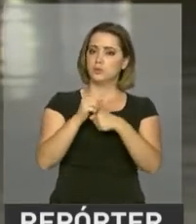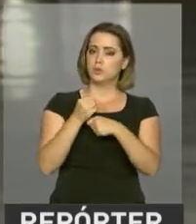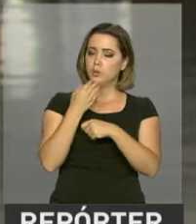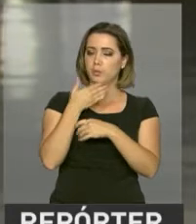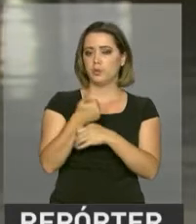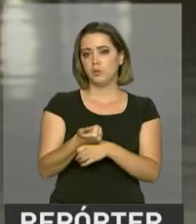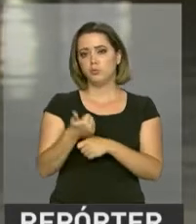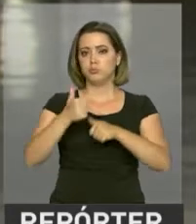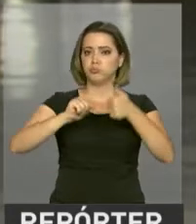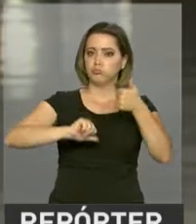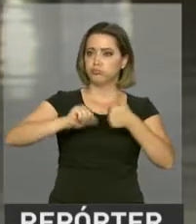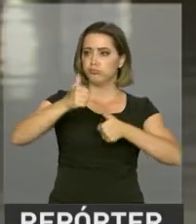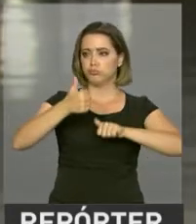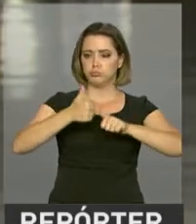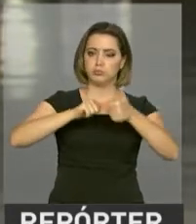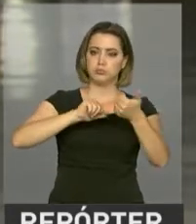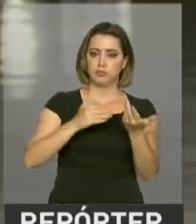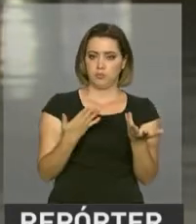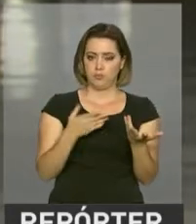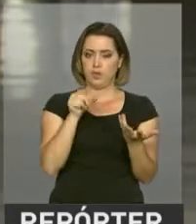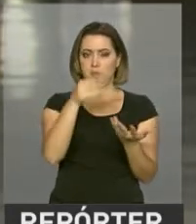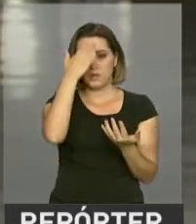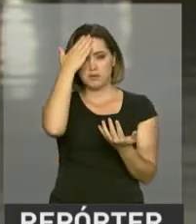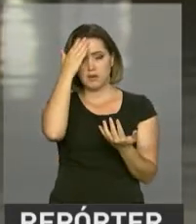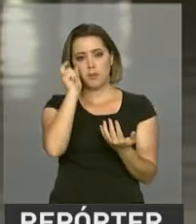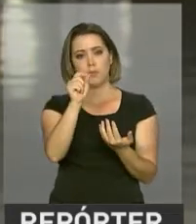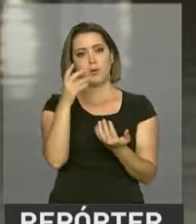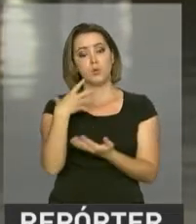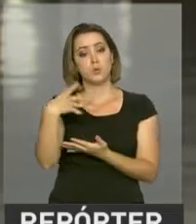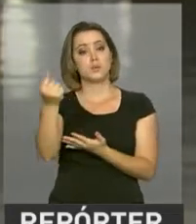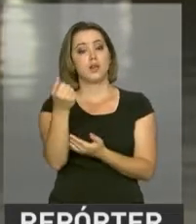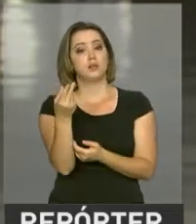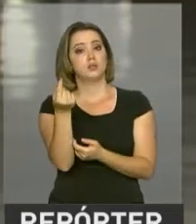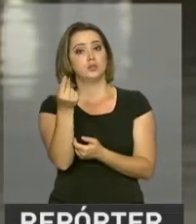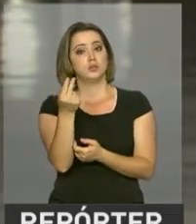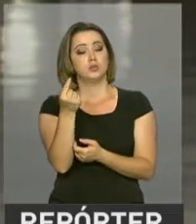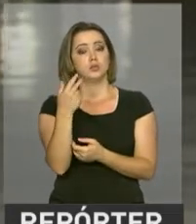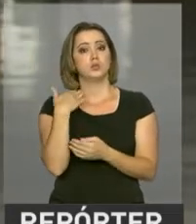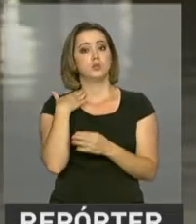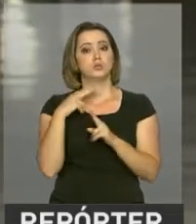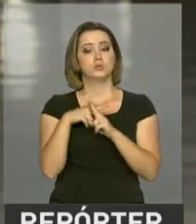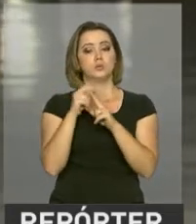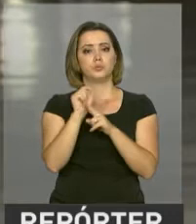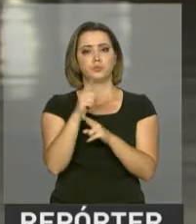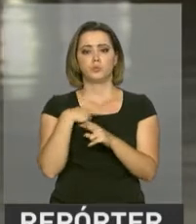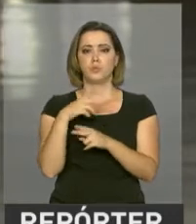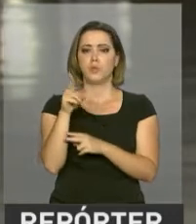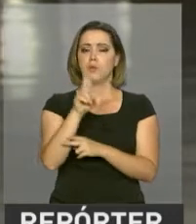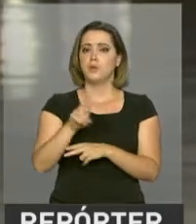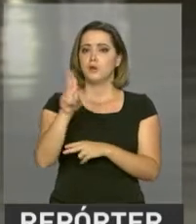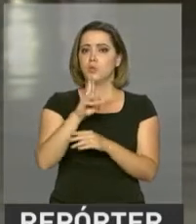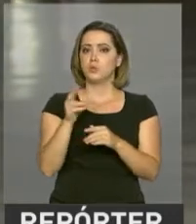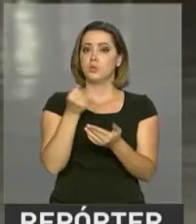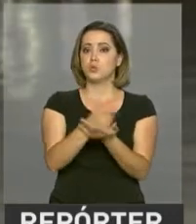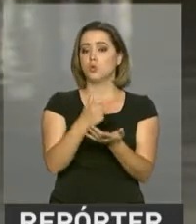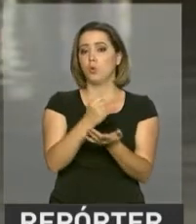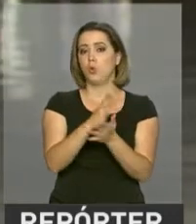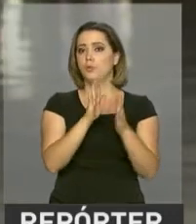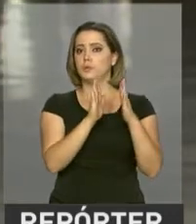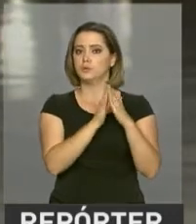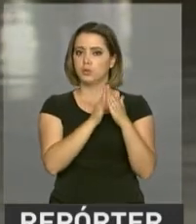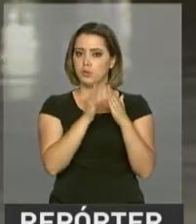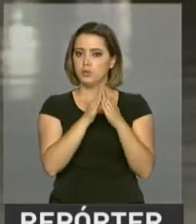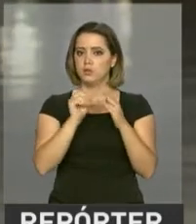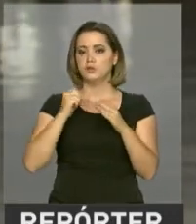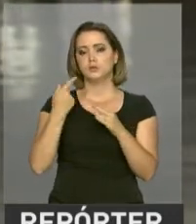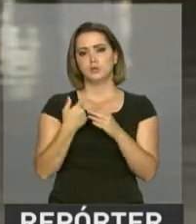além do saque nas contas inativas do fundo o aumento do limite para compra de imóvel com o uso do fgts e atualização dos